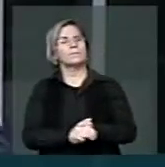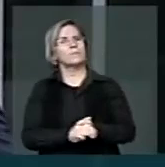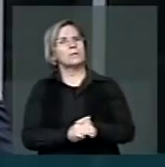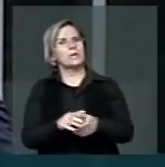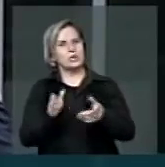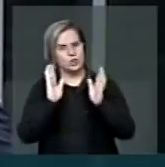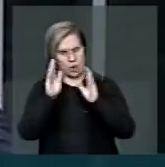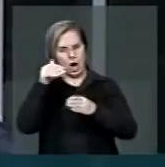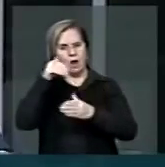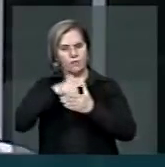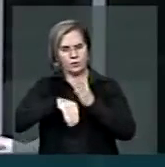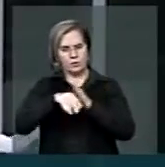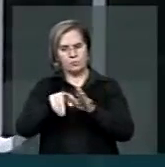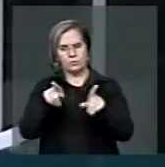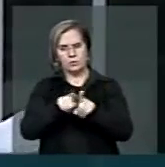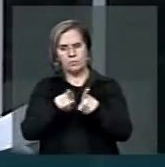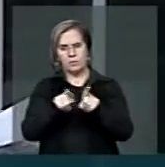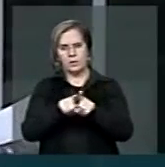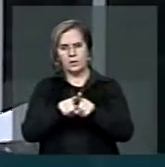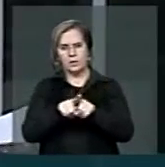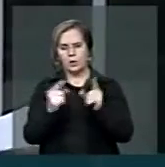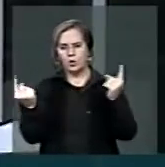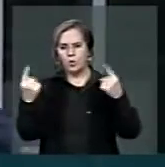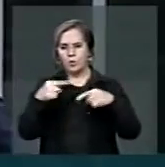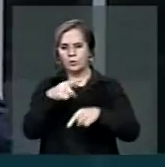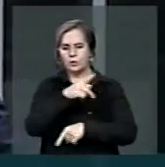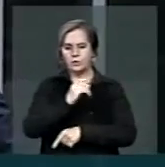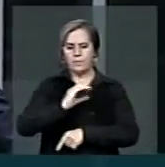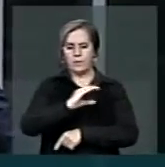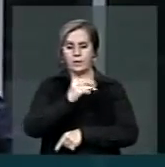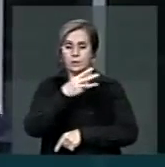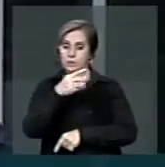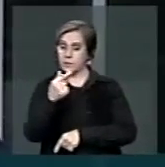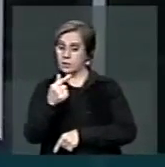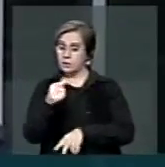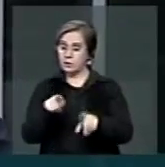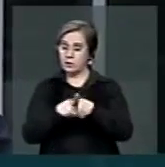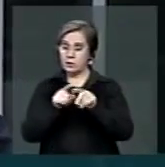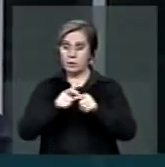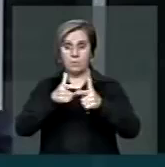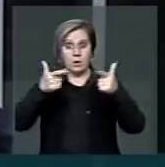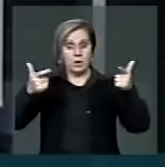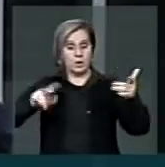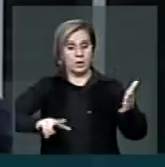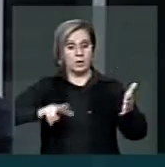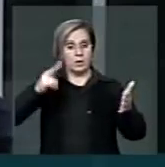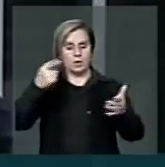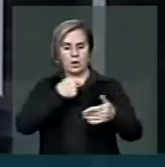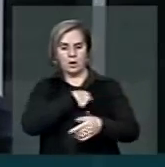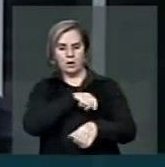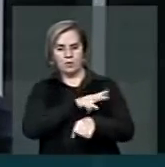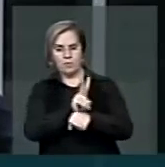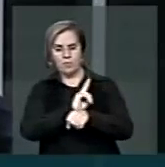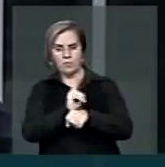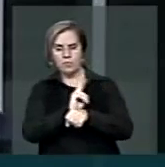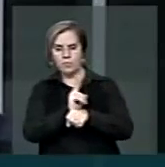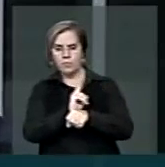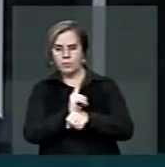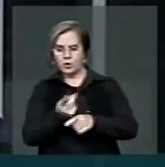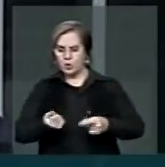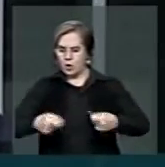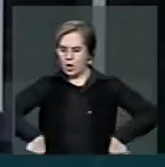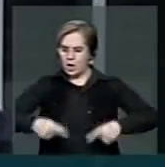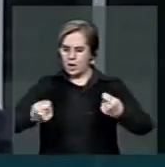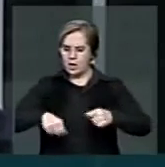Já votamos, melhor dizendo, contra a PEC 37 e ampliamos o mecanismo de fiscalização dos gastos com a Copa